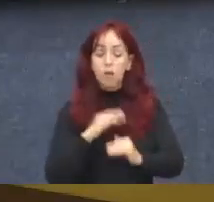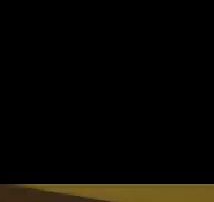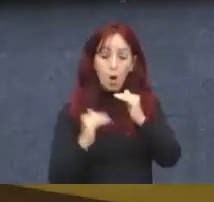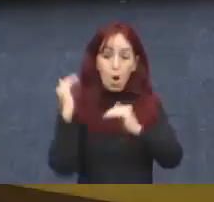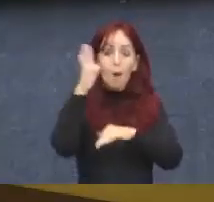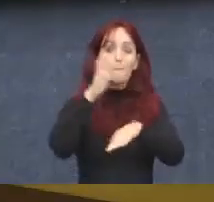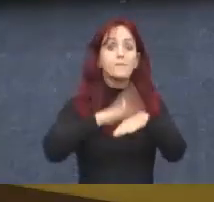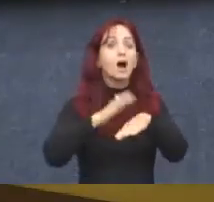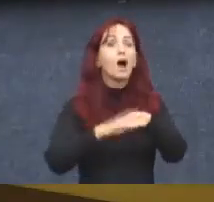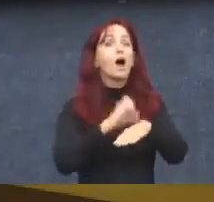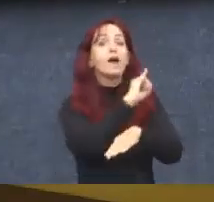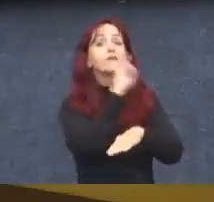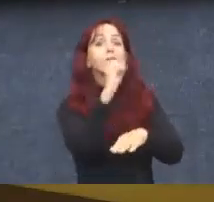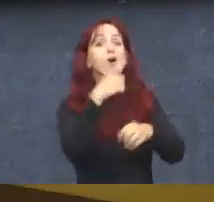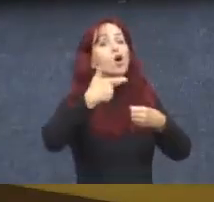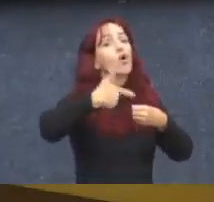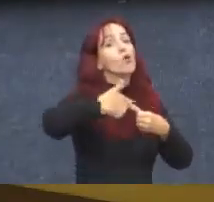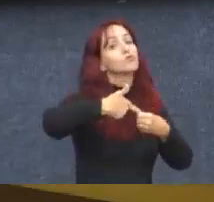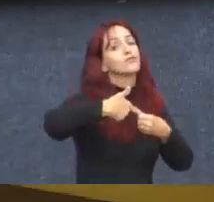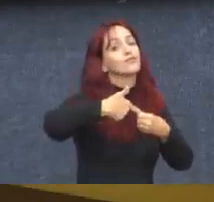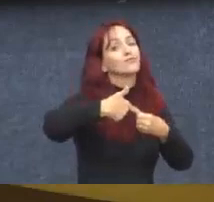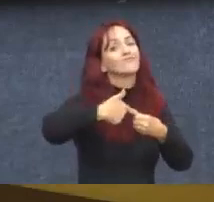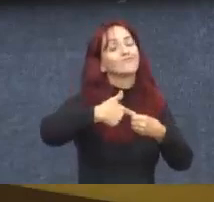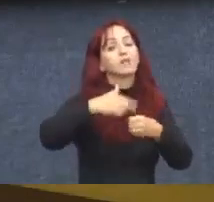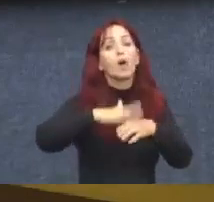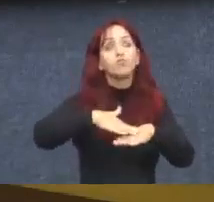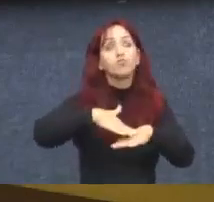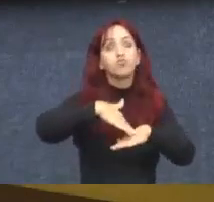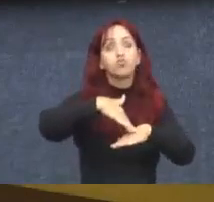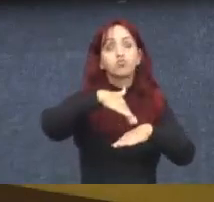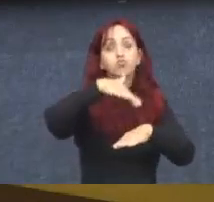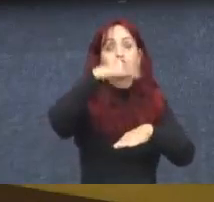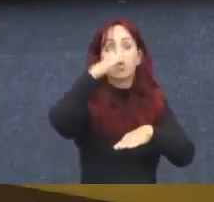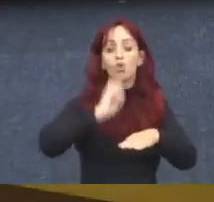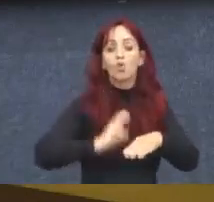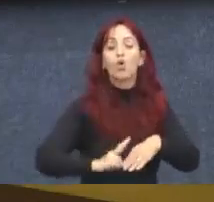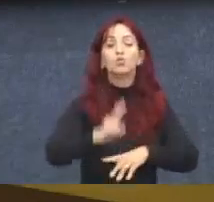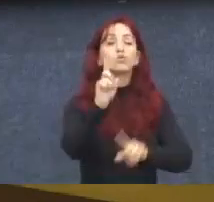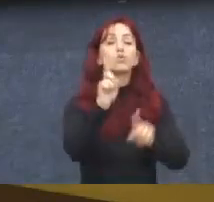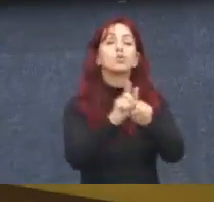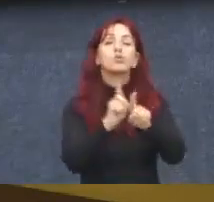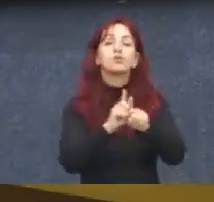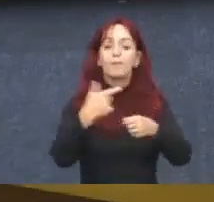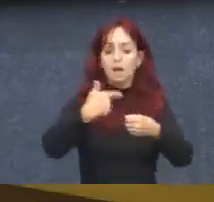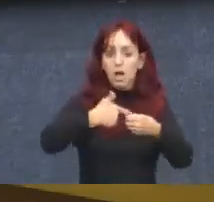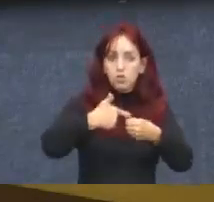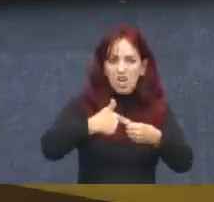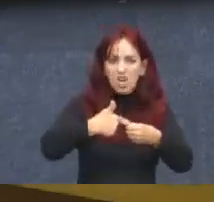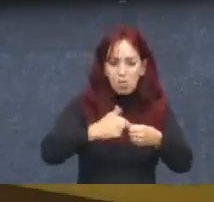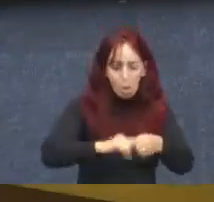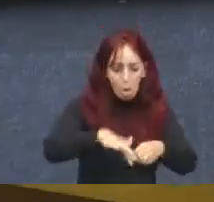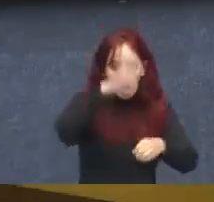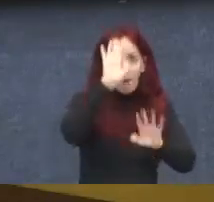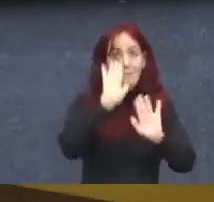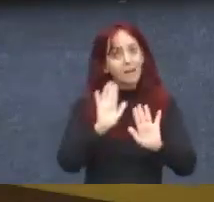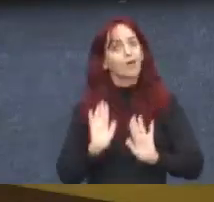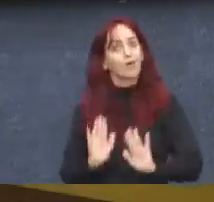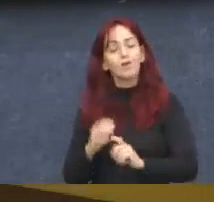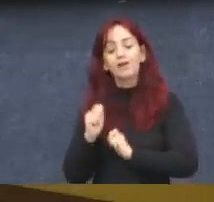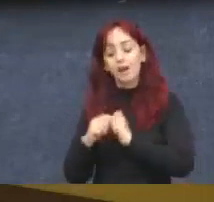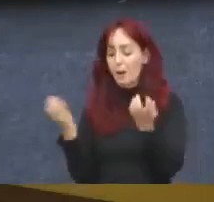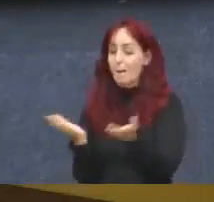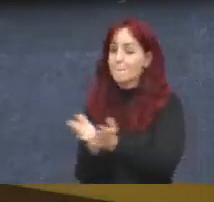nos combustíveis. Aumentou e continua aumentando o preço da gasolina. Mas o pobre agora